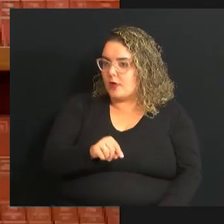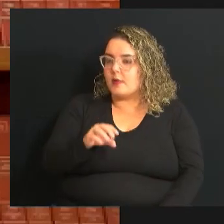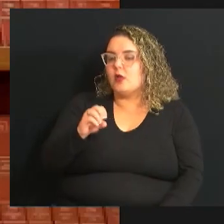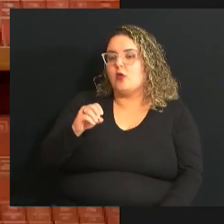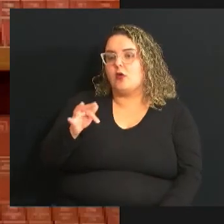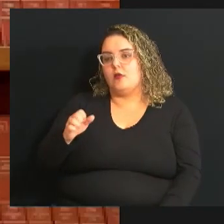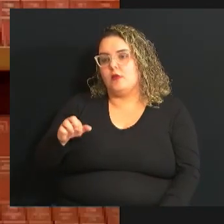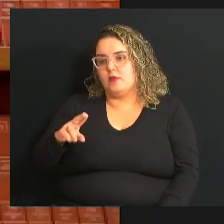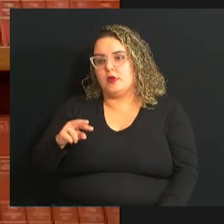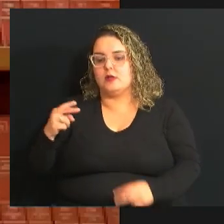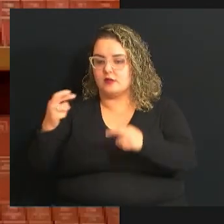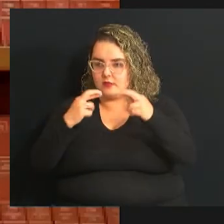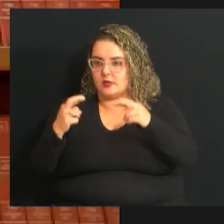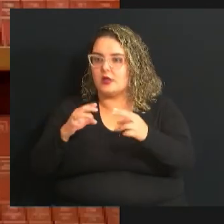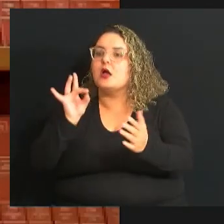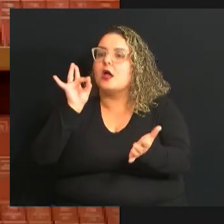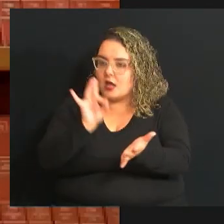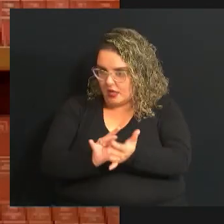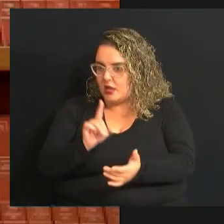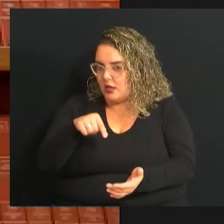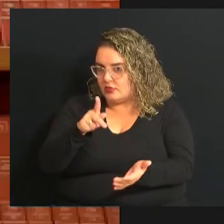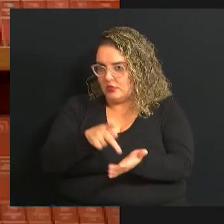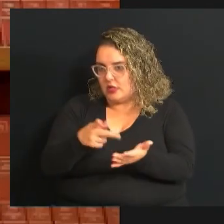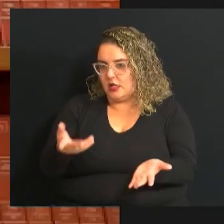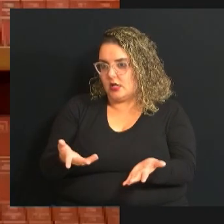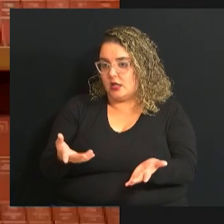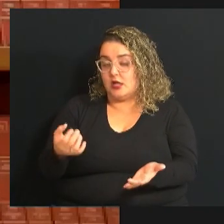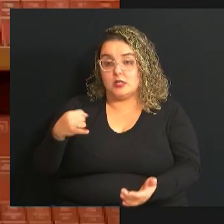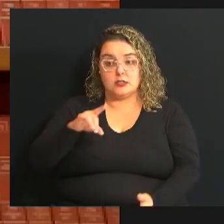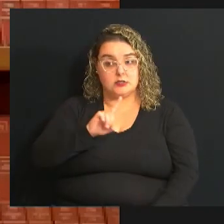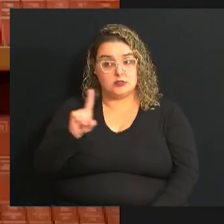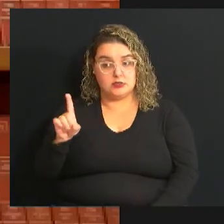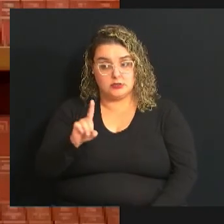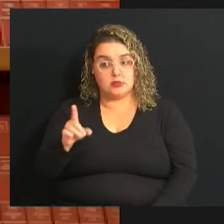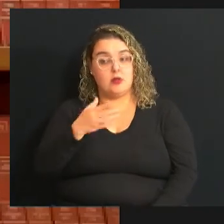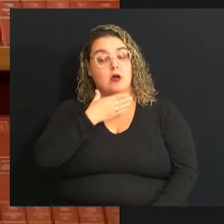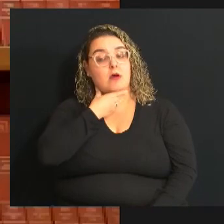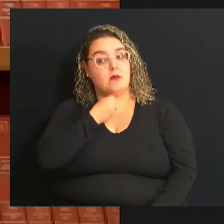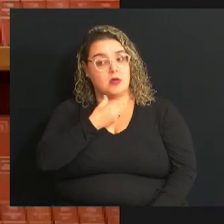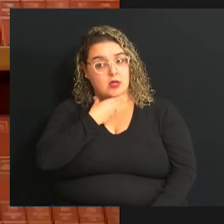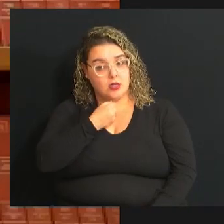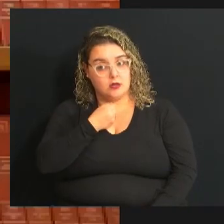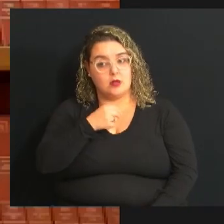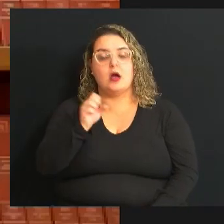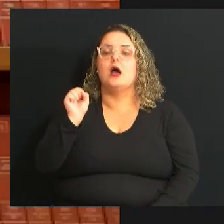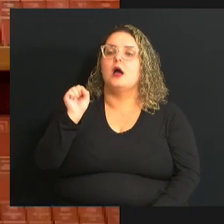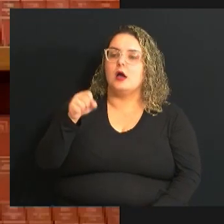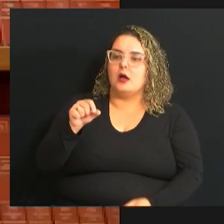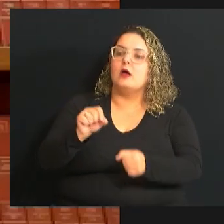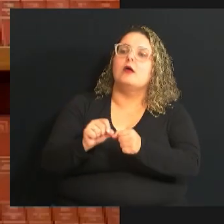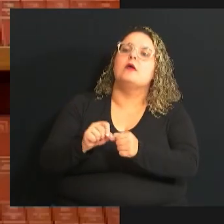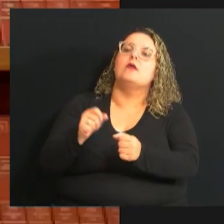que foi apresentado a ele. Agora, uma outra dúvida, eu tenho visto muito, é